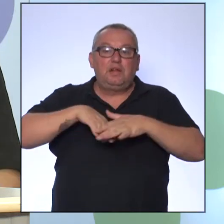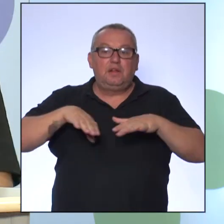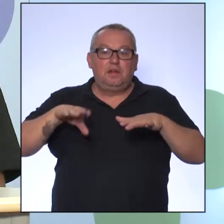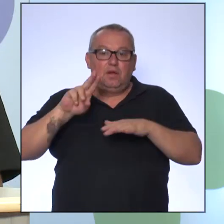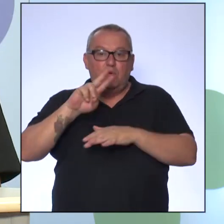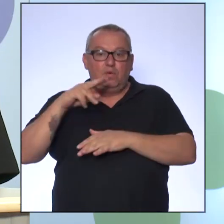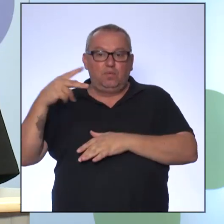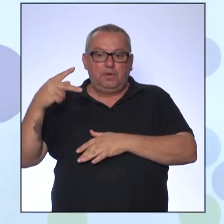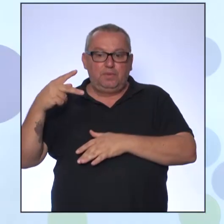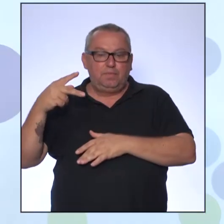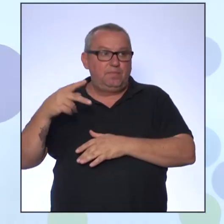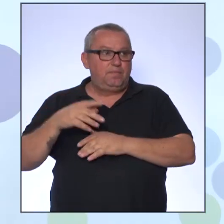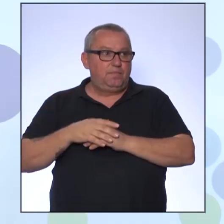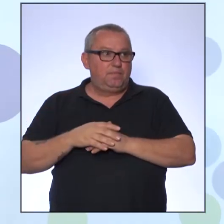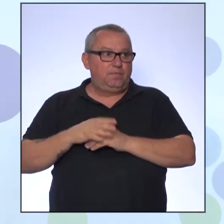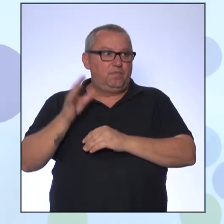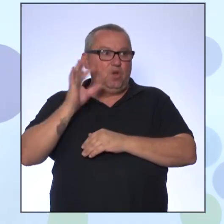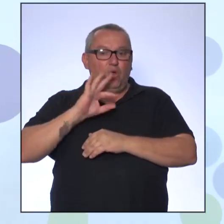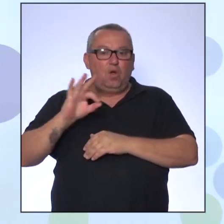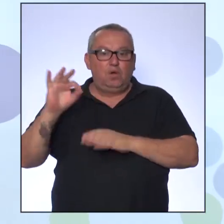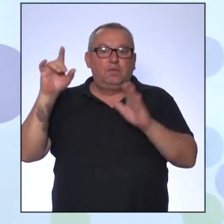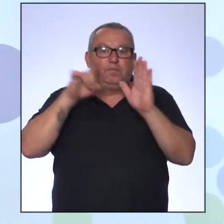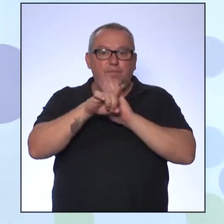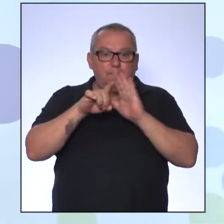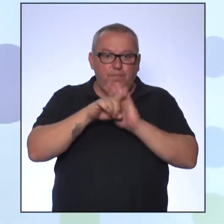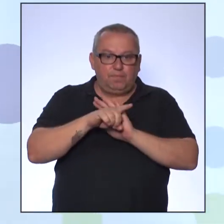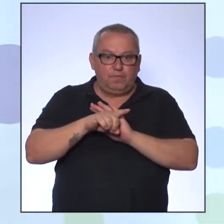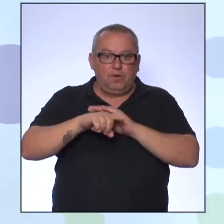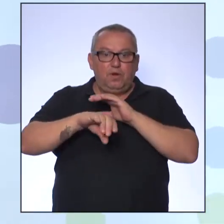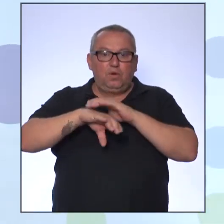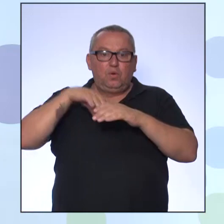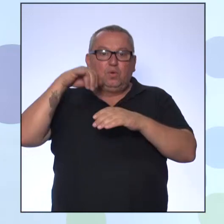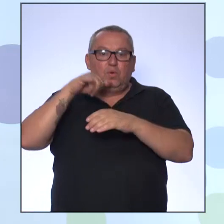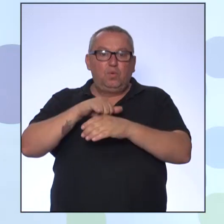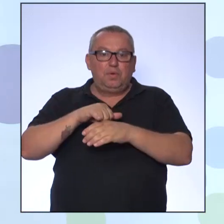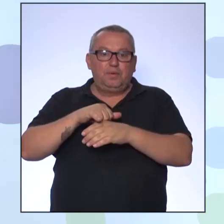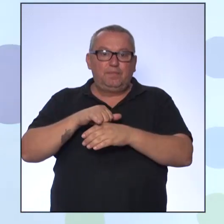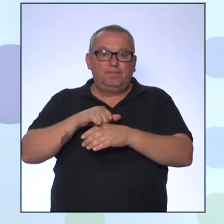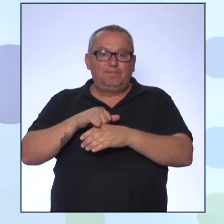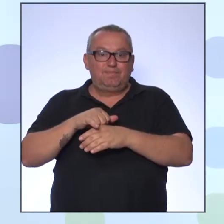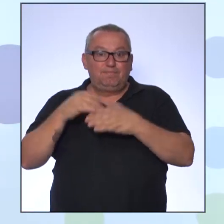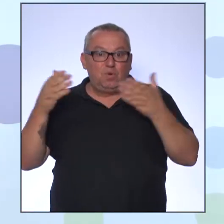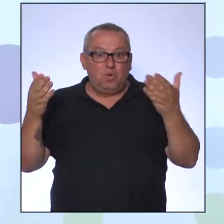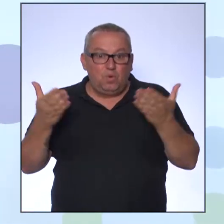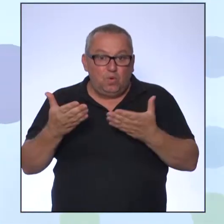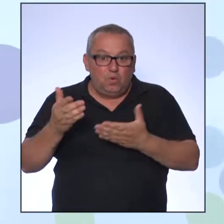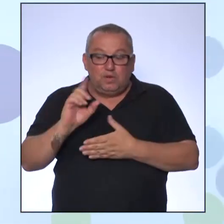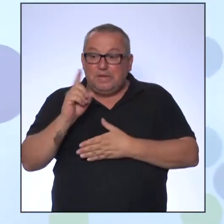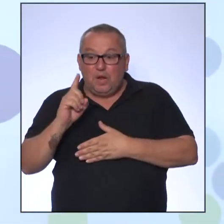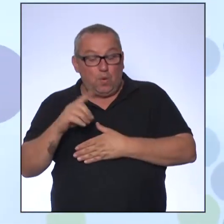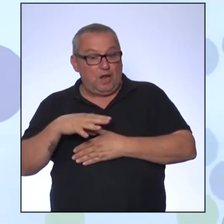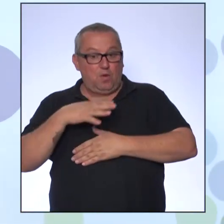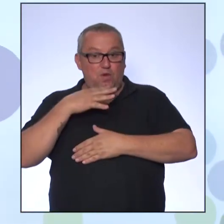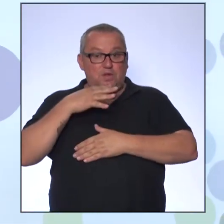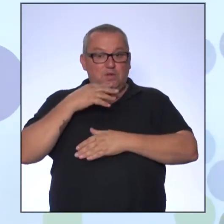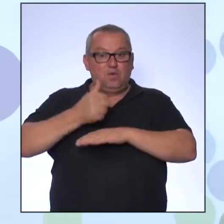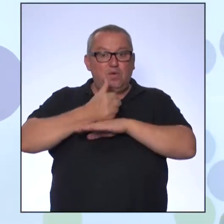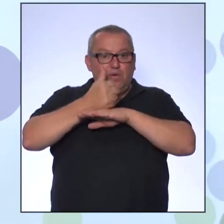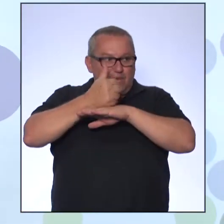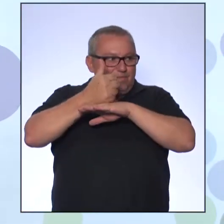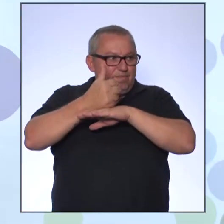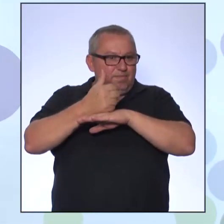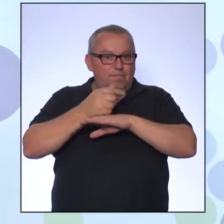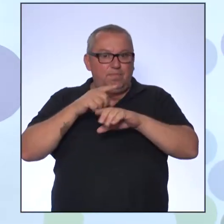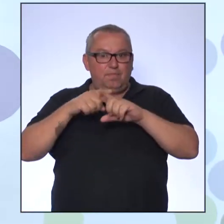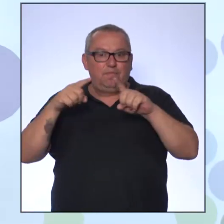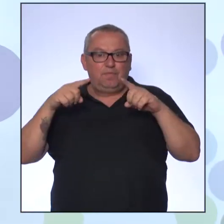USP? Ótimas perguntas. Ser youtuber hoje não é reconhecido no catálogo de